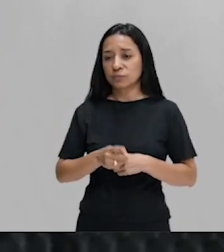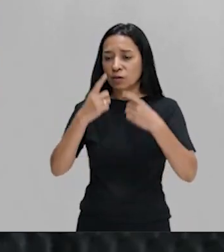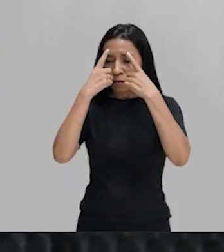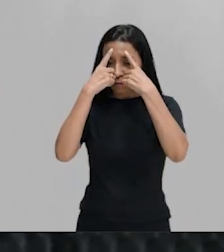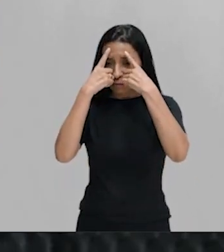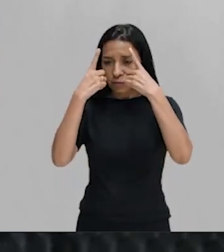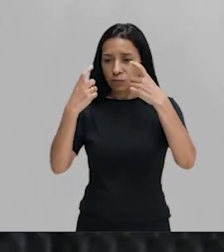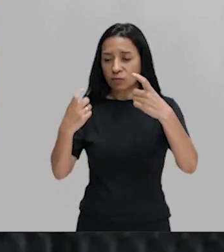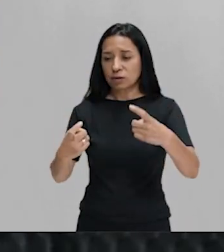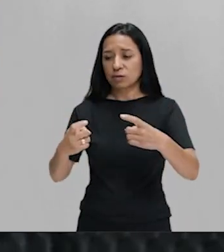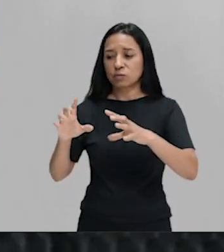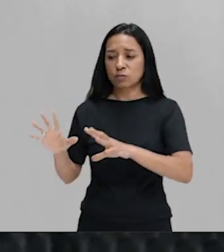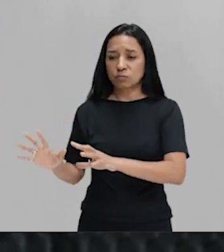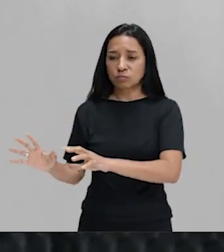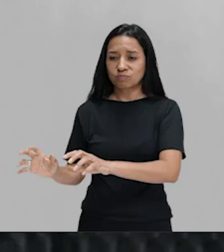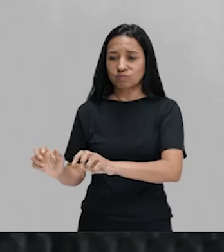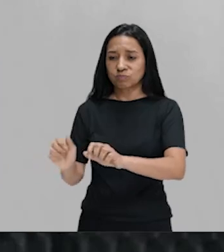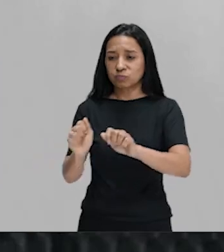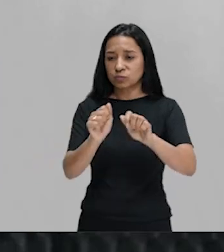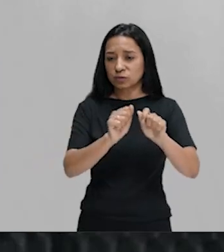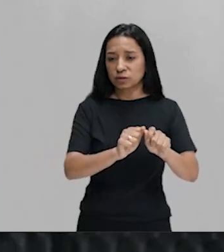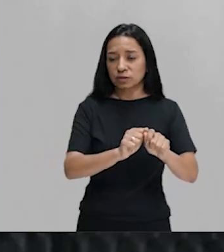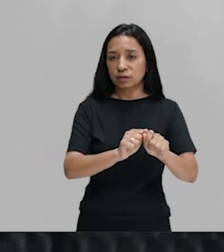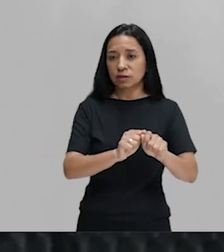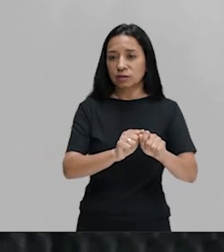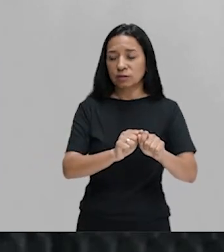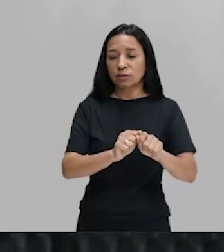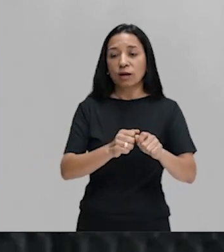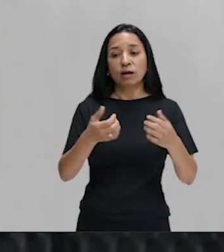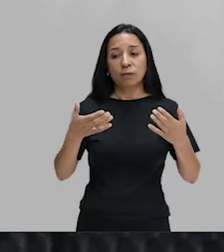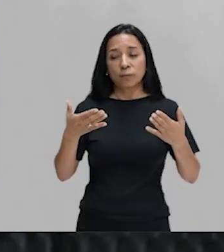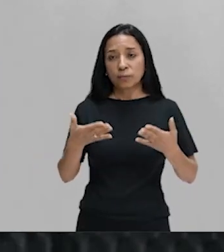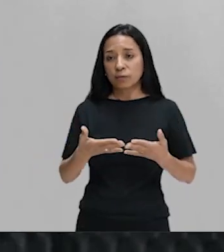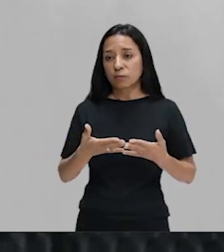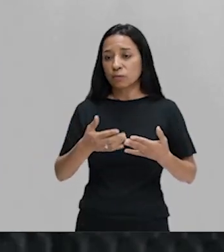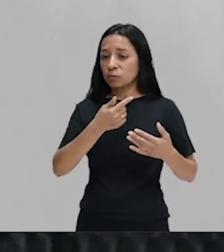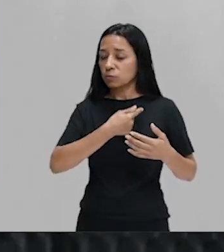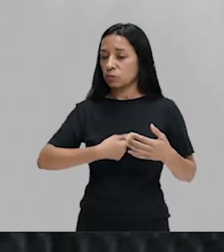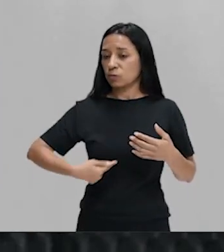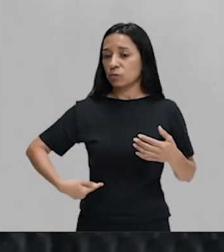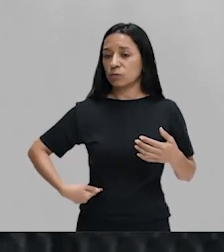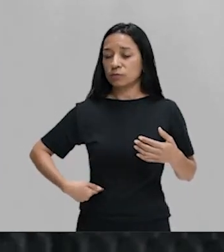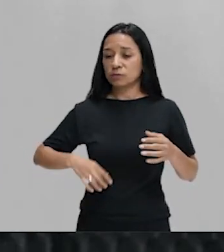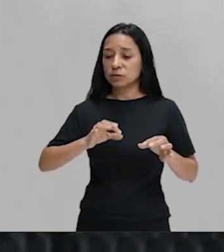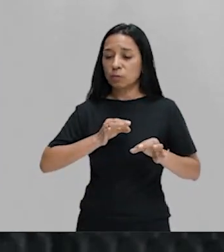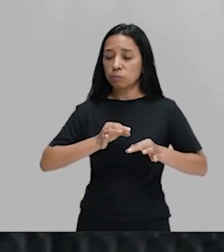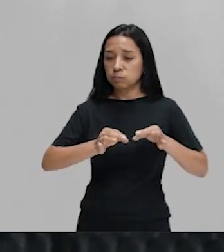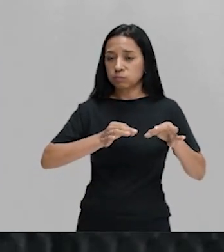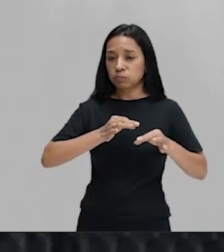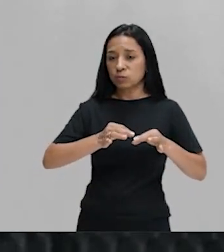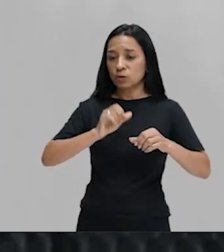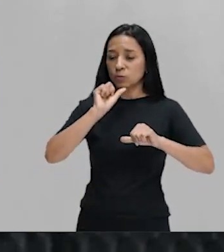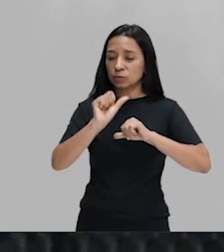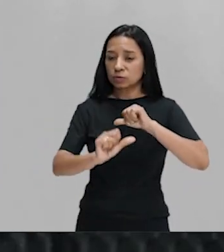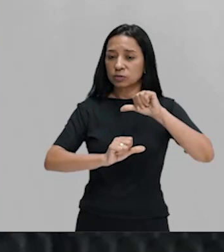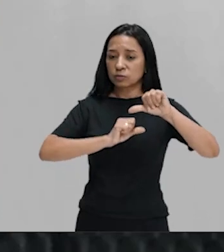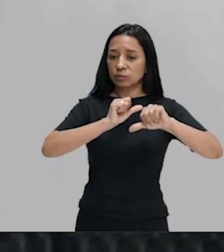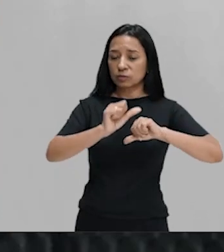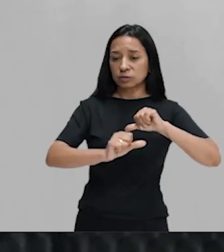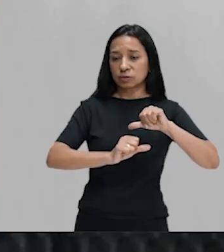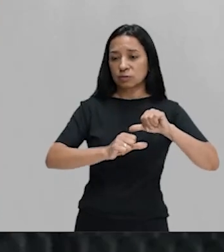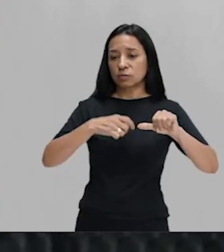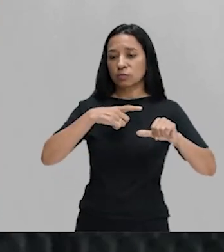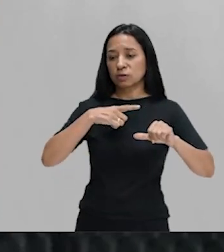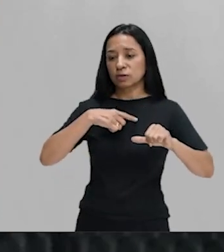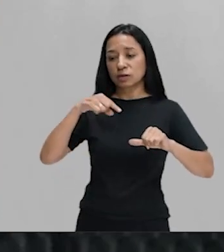tirar esse homem para implantar um governo de transição que leve o Iraque para a democracia.